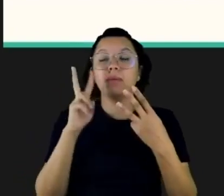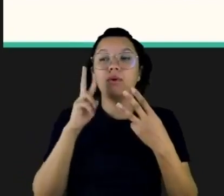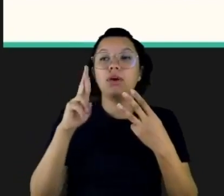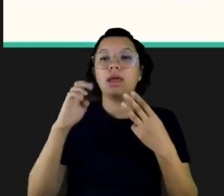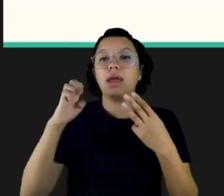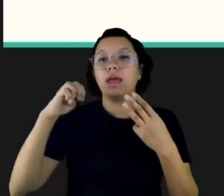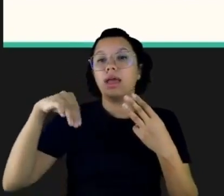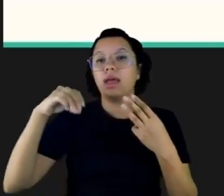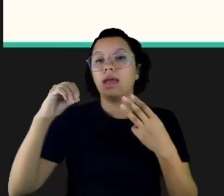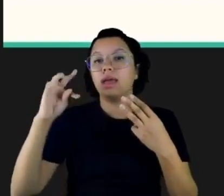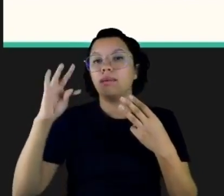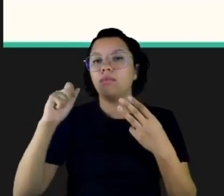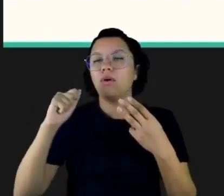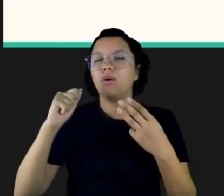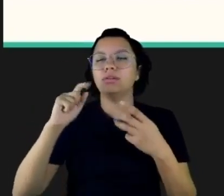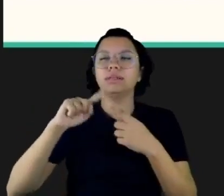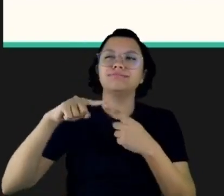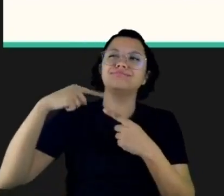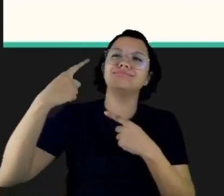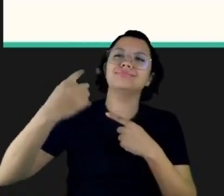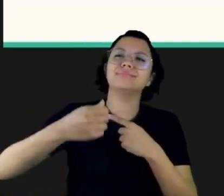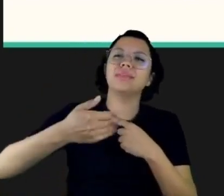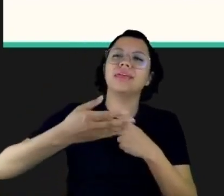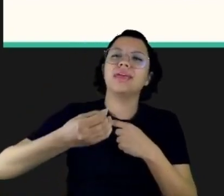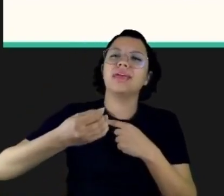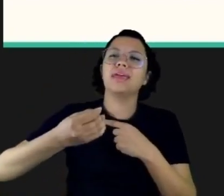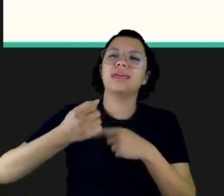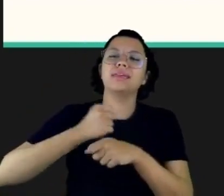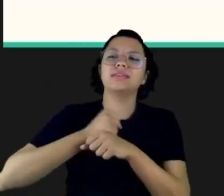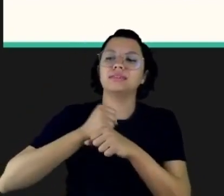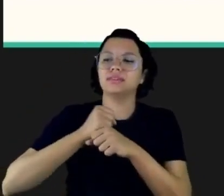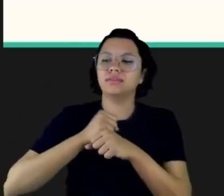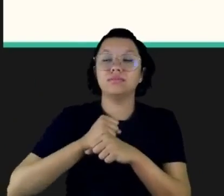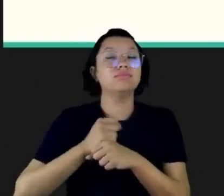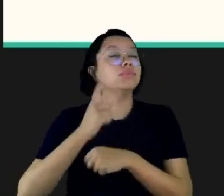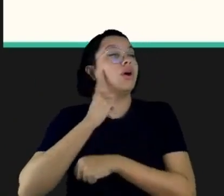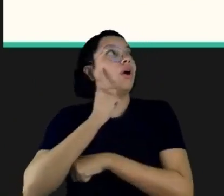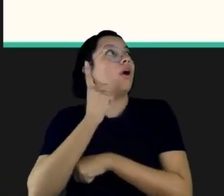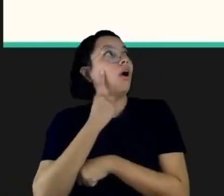um dia eu tive lá na EMAG, em São Paulo, falando.